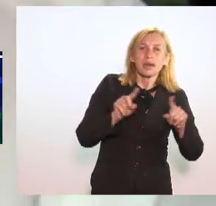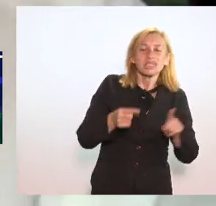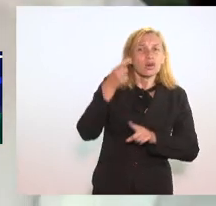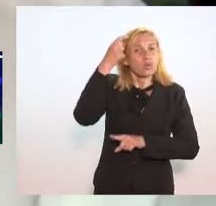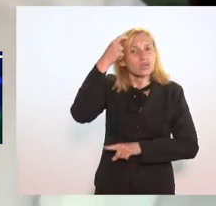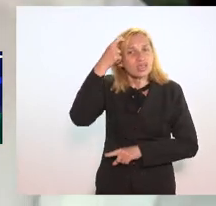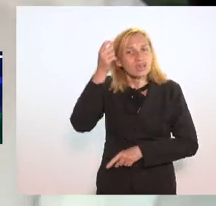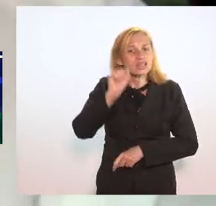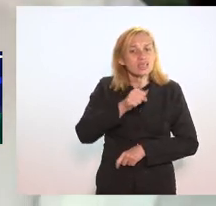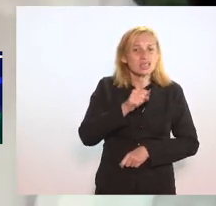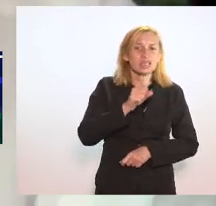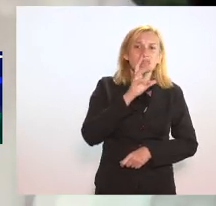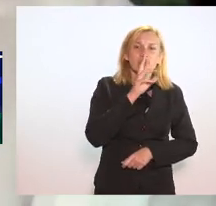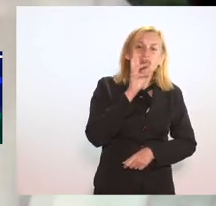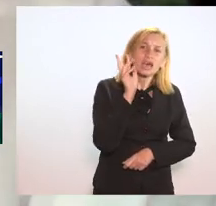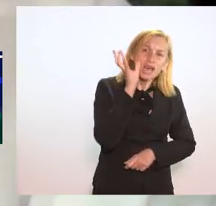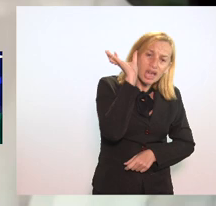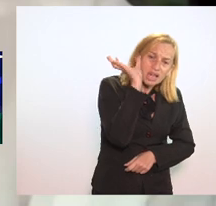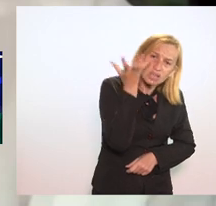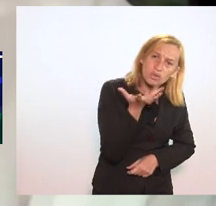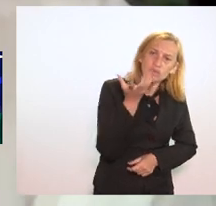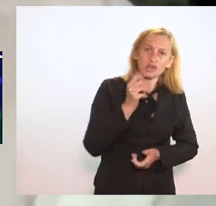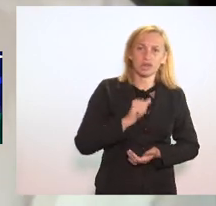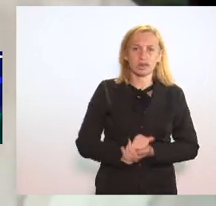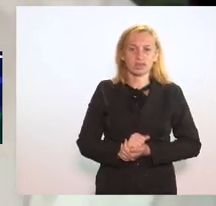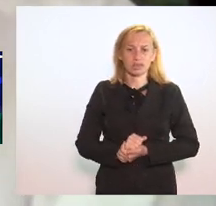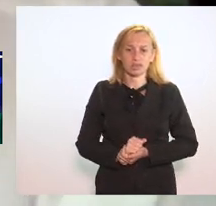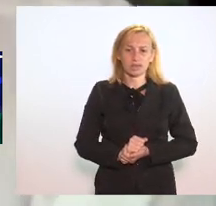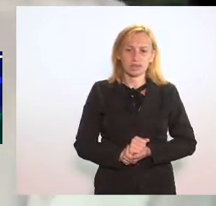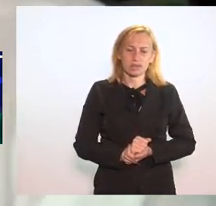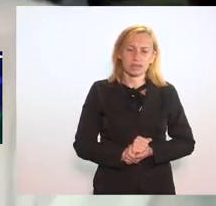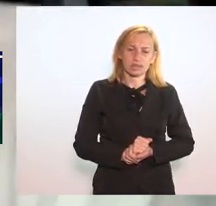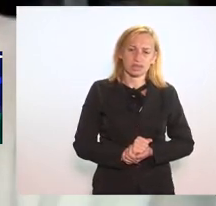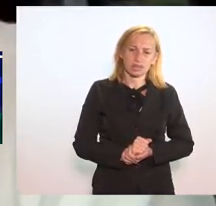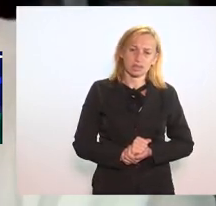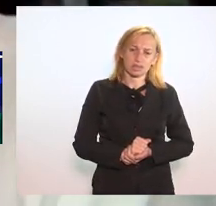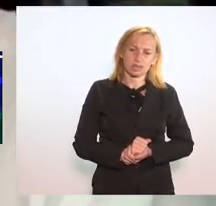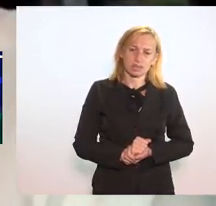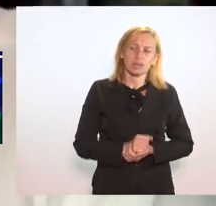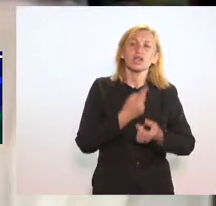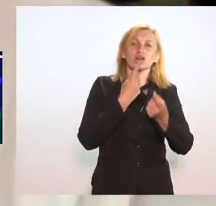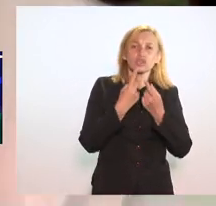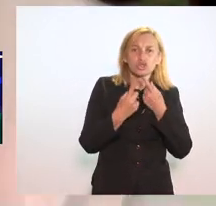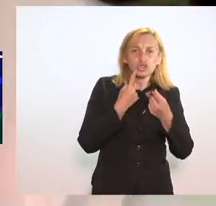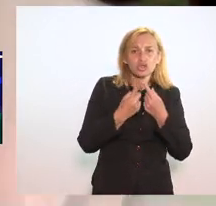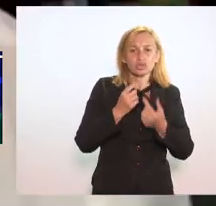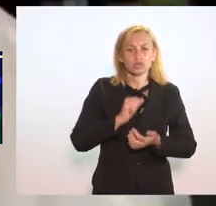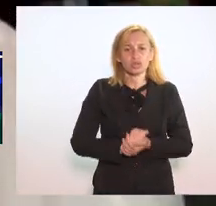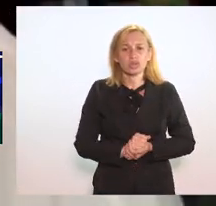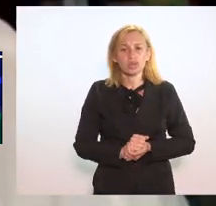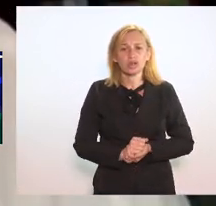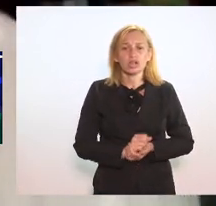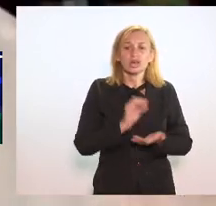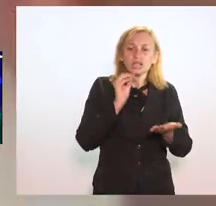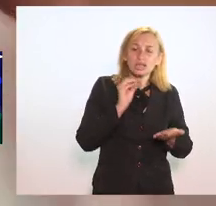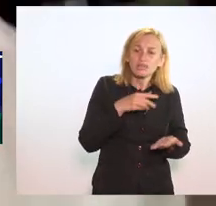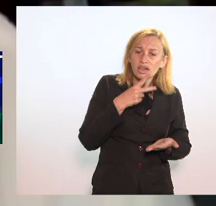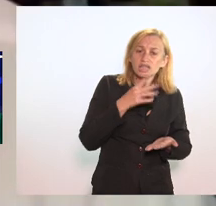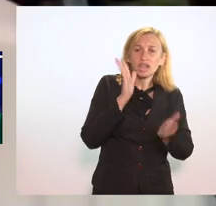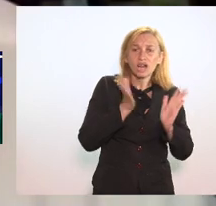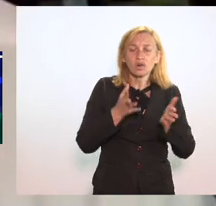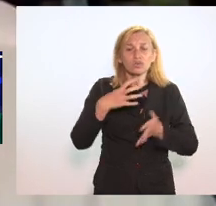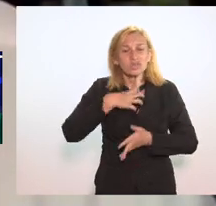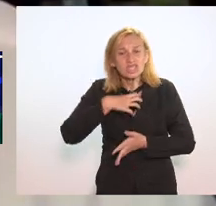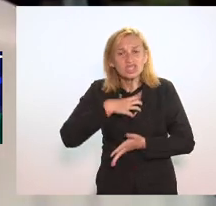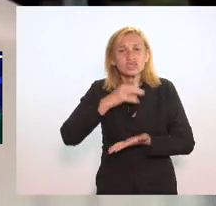mas também os Comentei em ti fícus que vão nortear esse debate e tem o cantor faltando o que